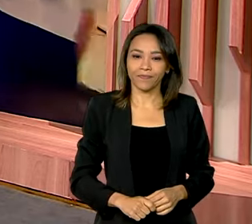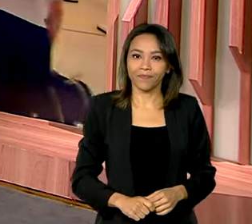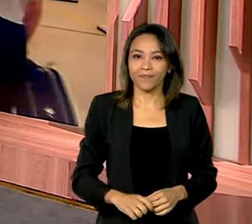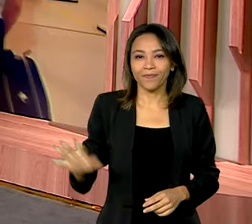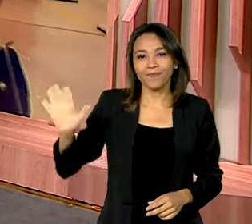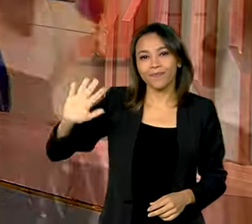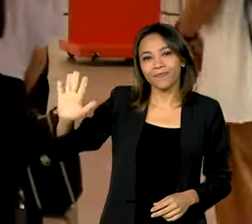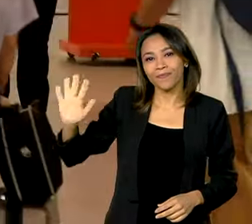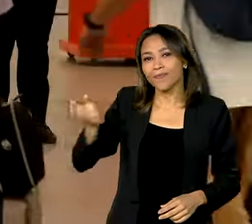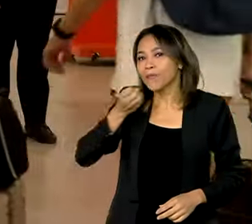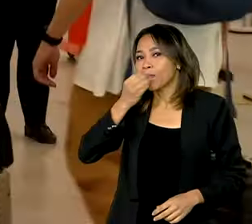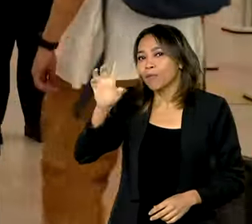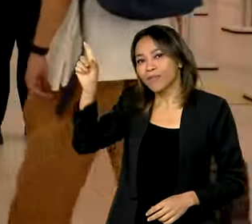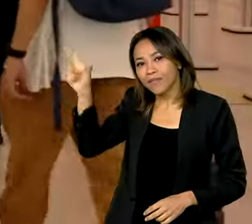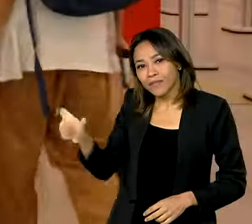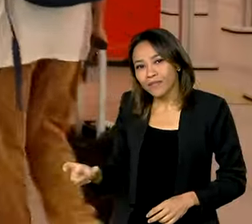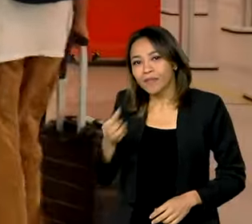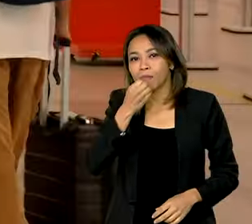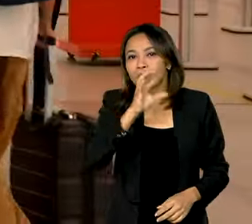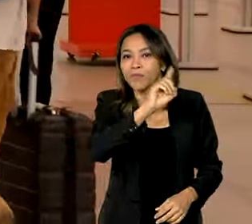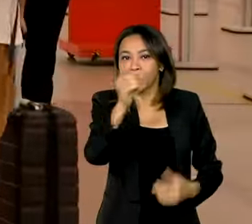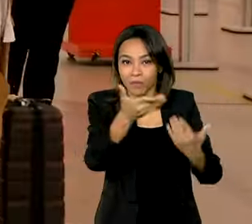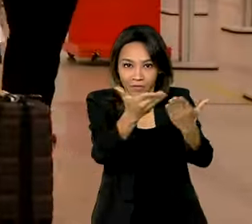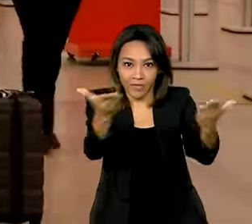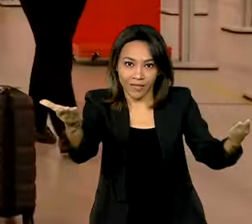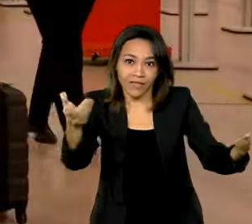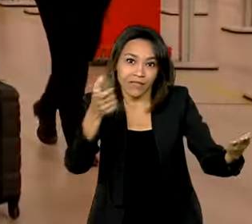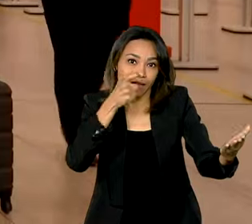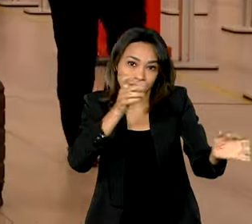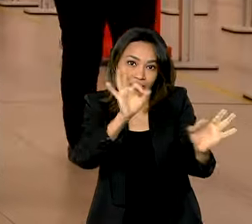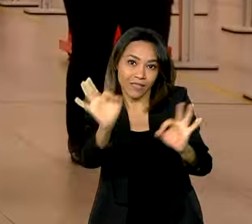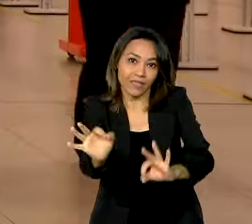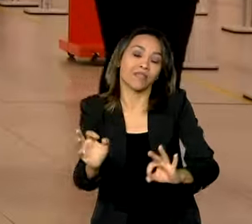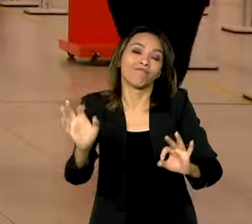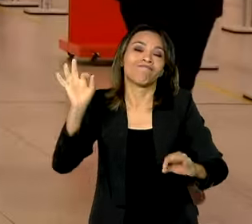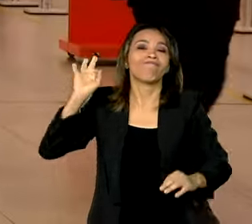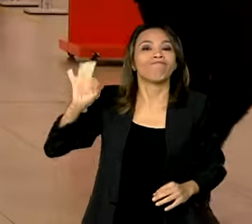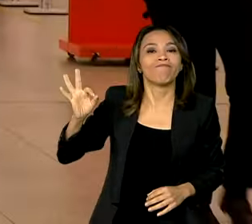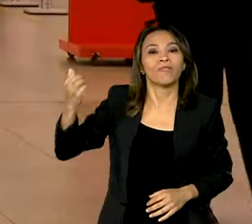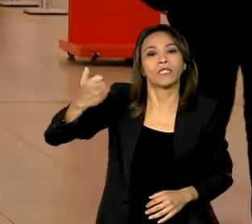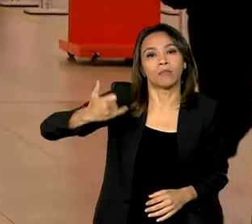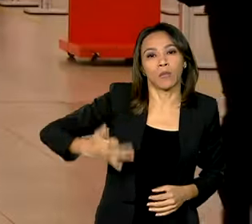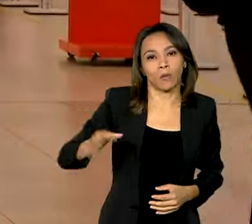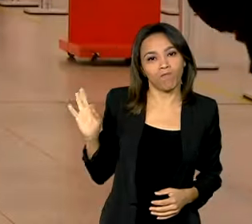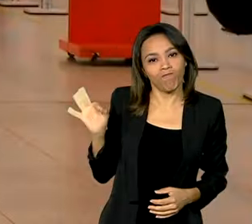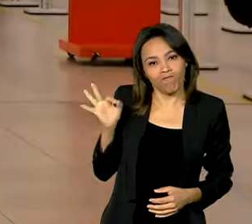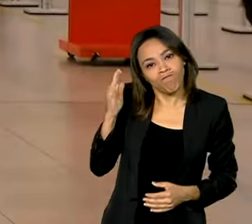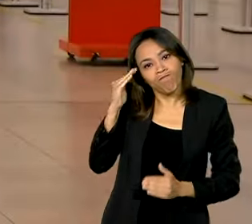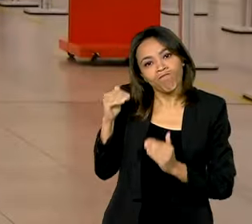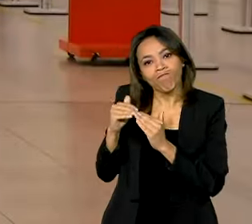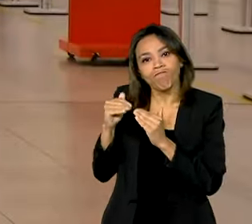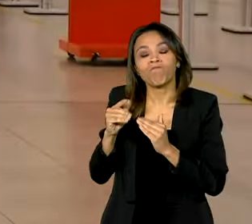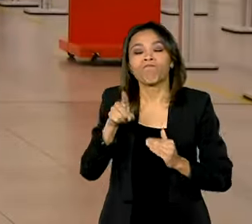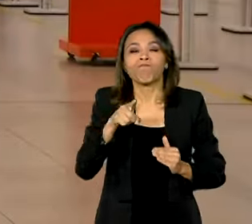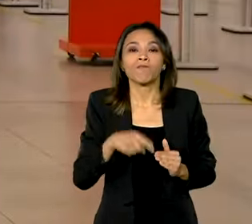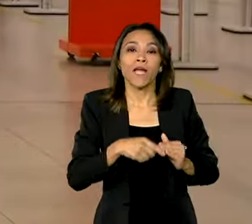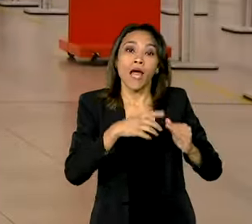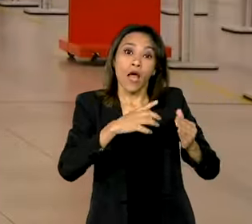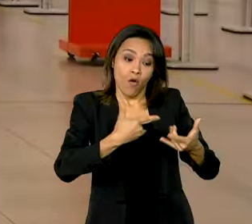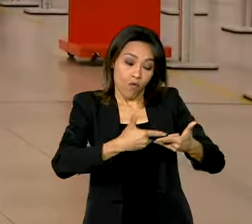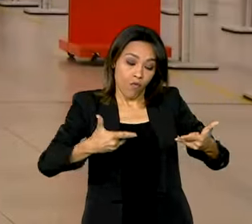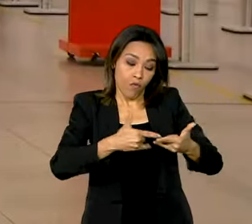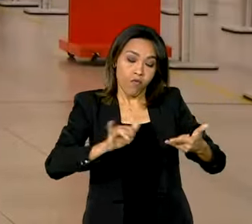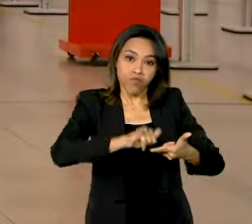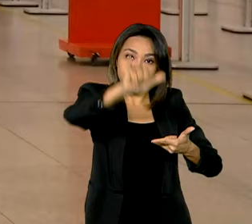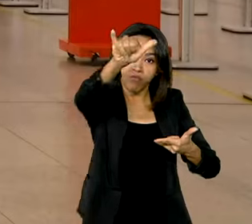Oi, Roberto, bom dia para você, bom dia a todos. É isso mesmo, Roberto. Como você falou, os preços das passagens caíram